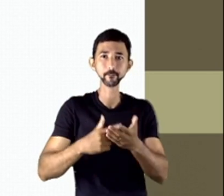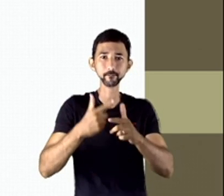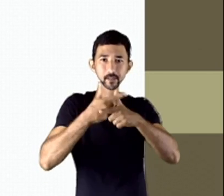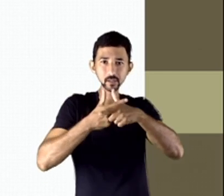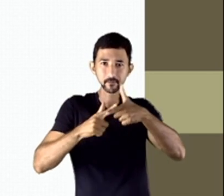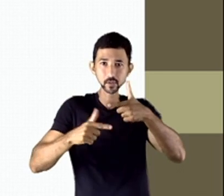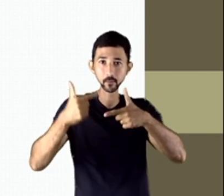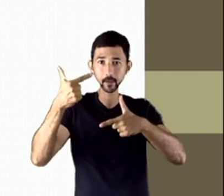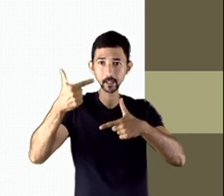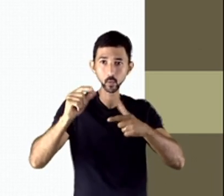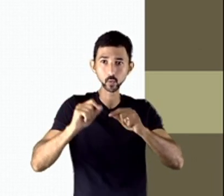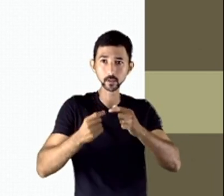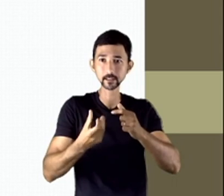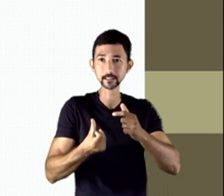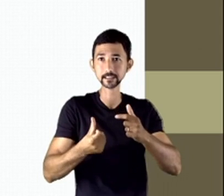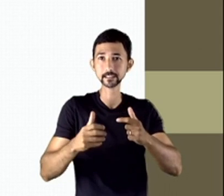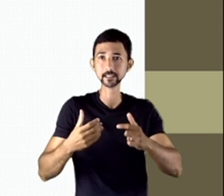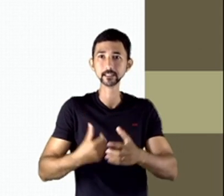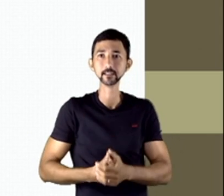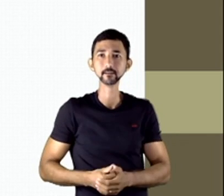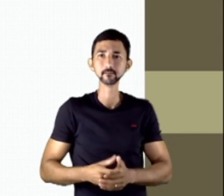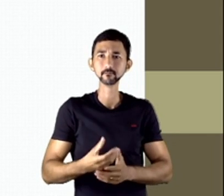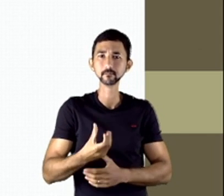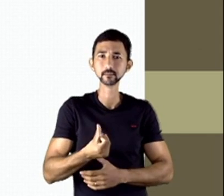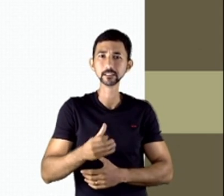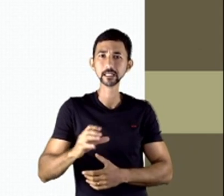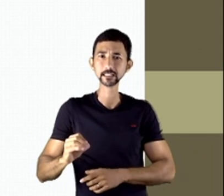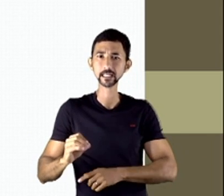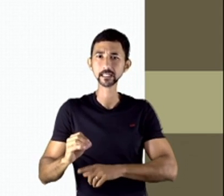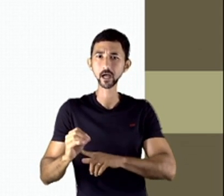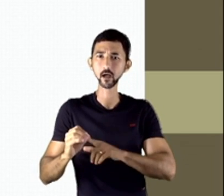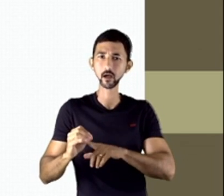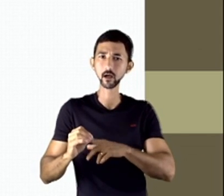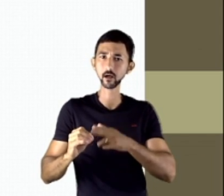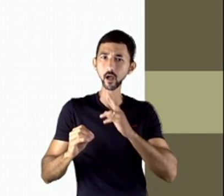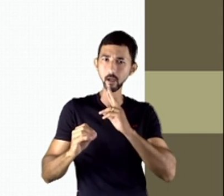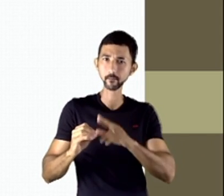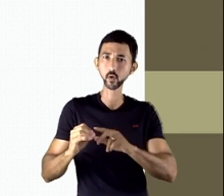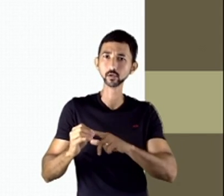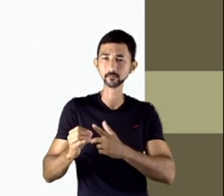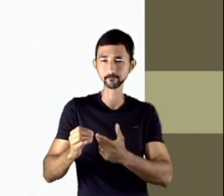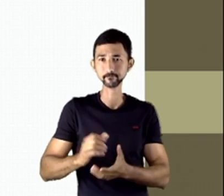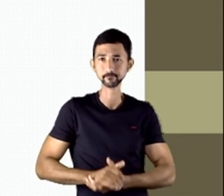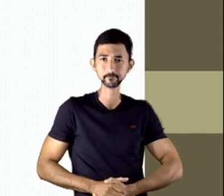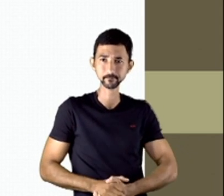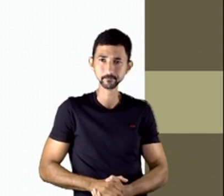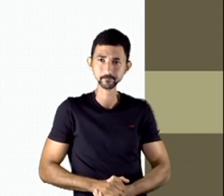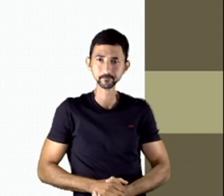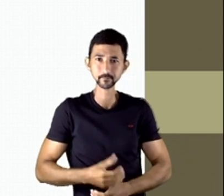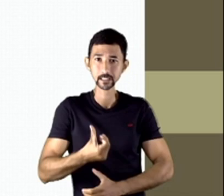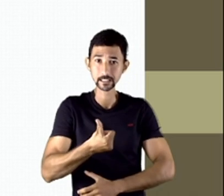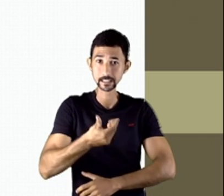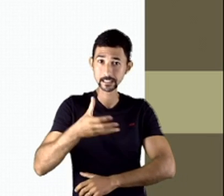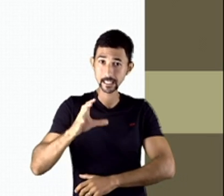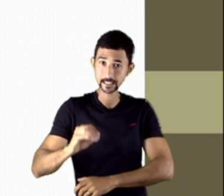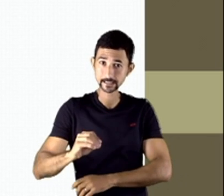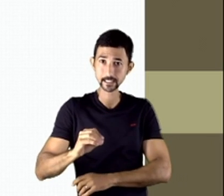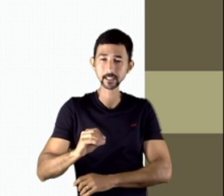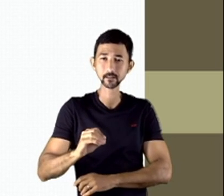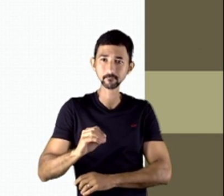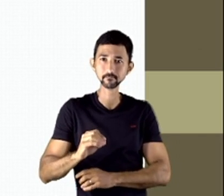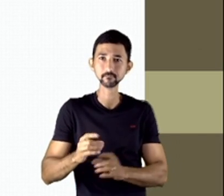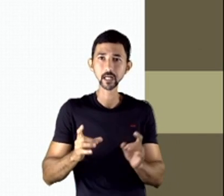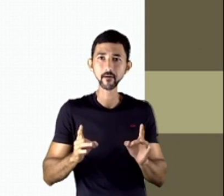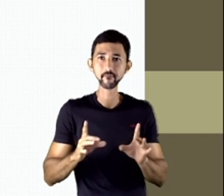preço de meia passagem, 60. Deu um número natural como resultado? Beleza, não tem problema, porque significa que foram